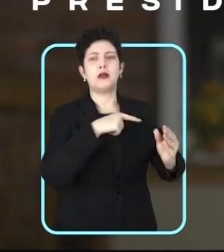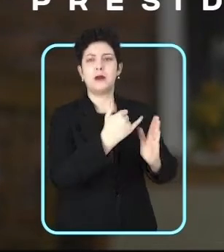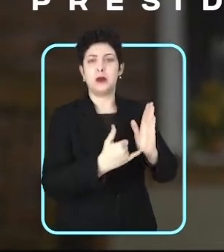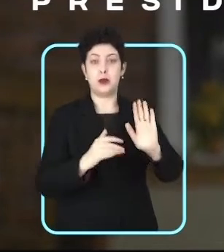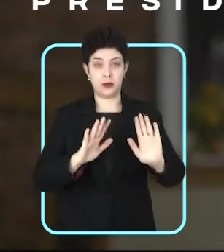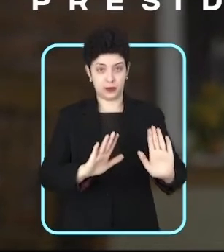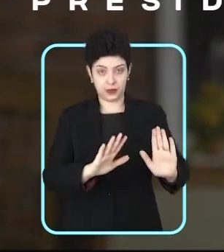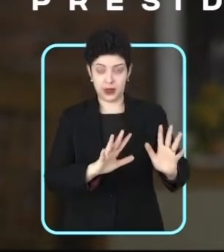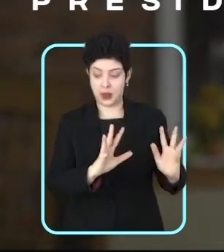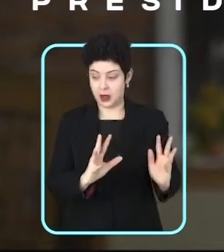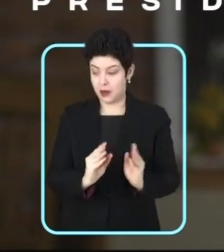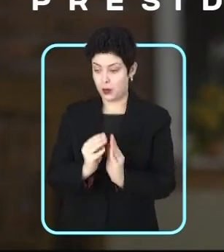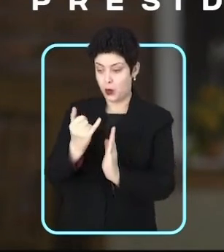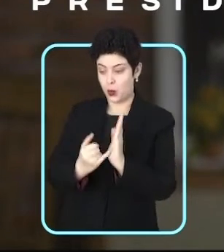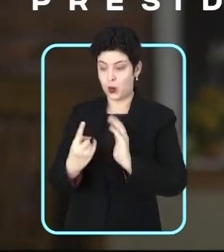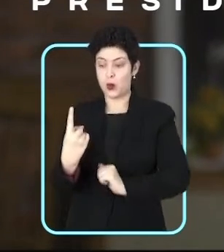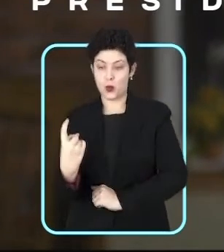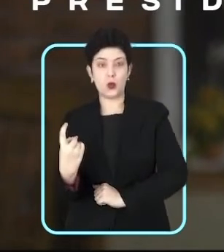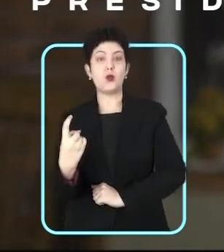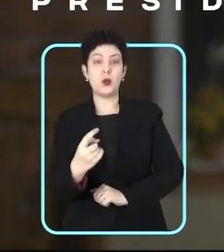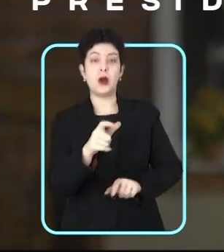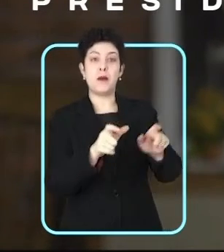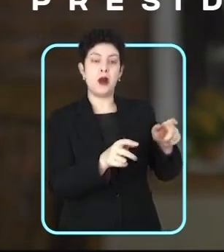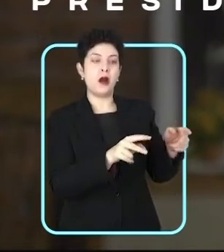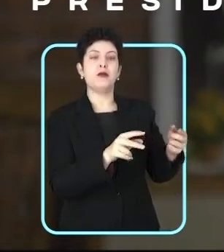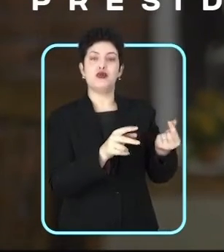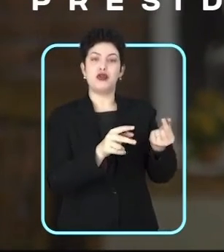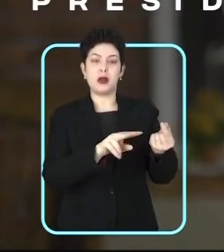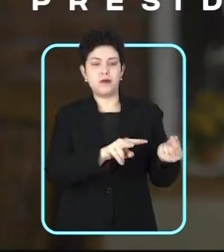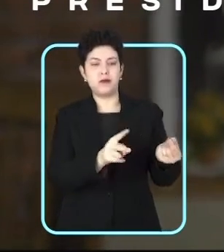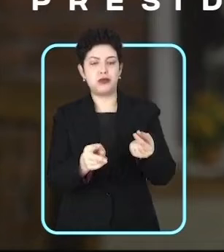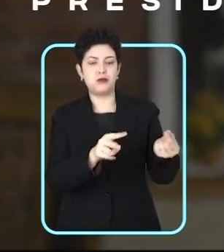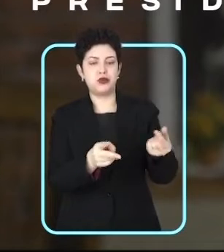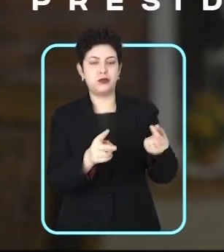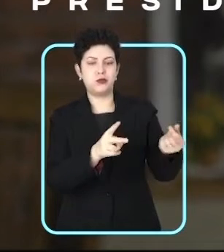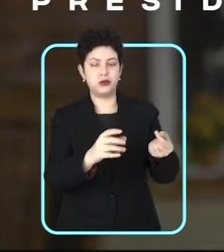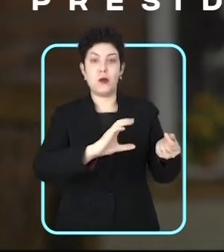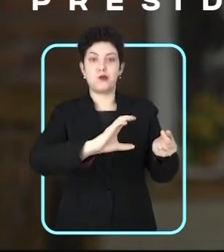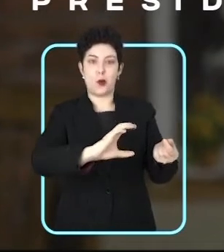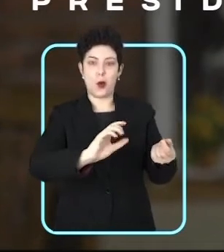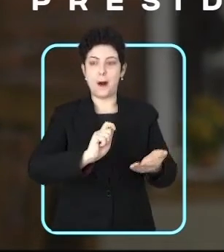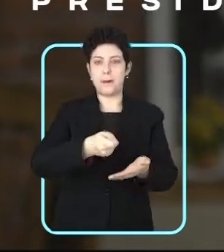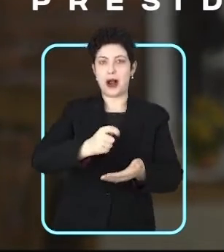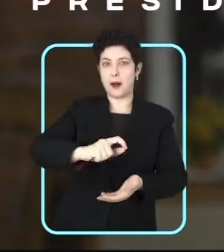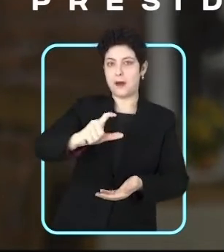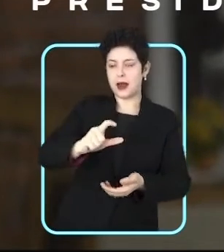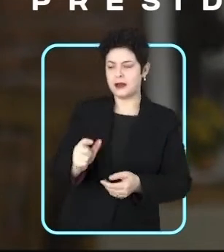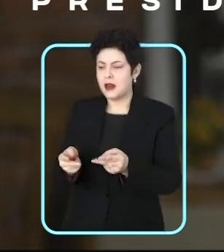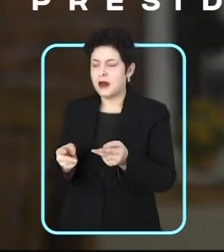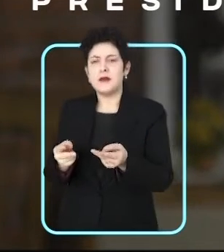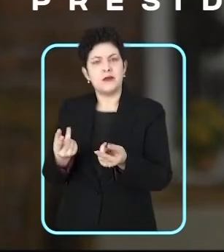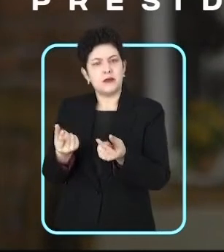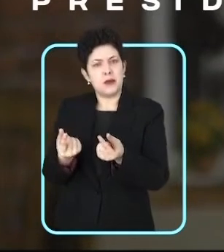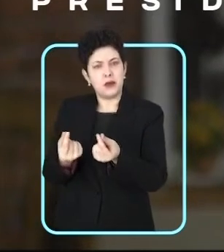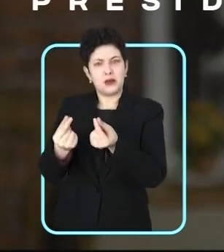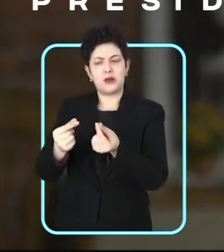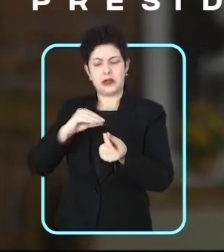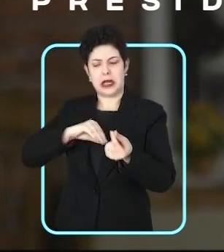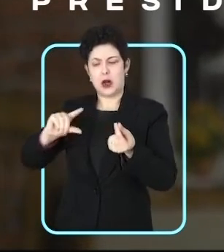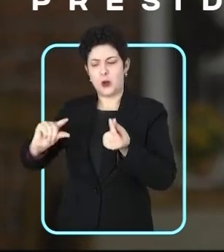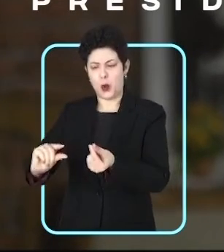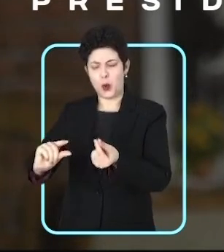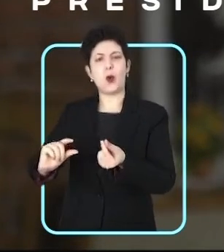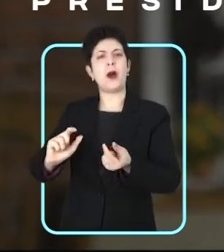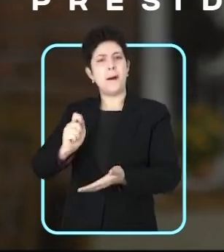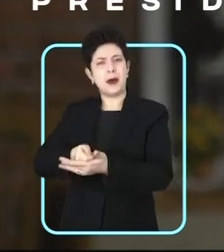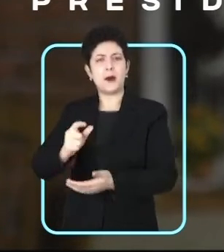produtos. Com um imposto só nas transações financeiras, quem movimenta mais dinheiro, paga mais. Quem movimenta menos, paga